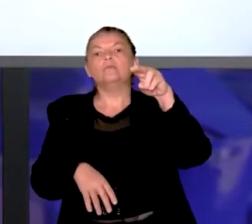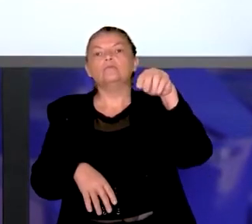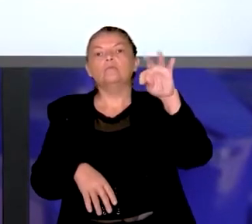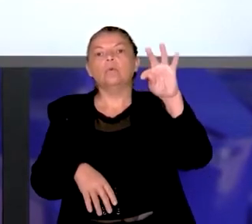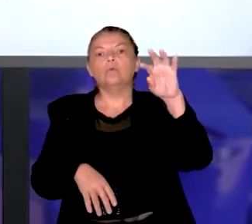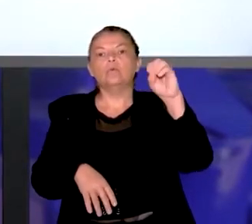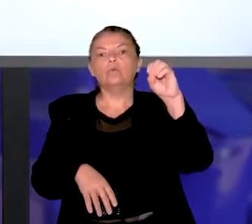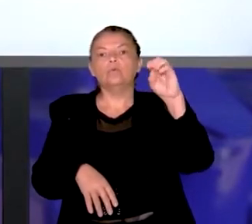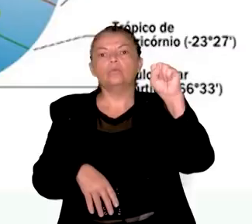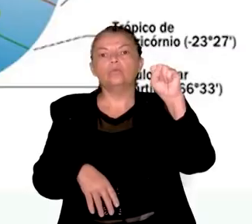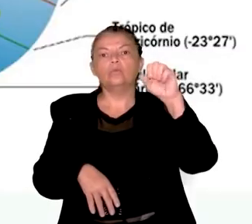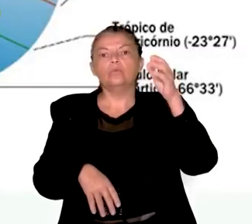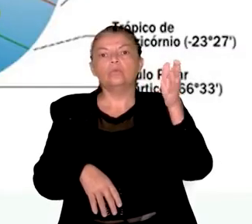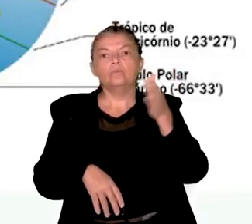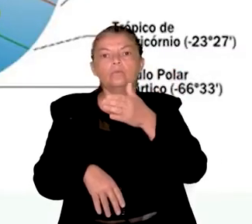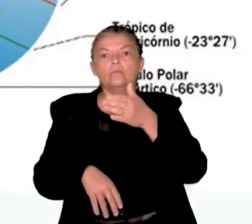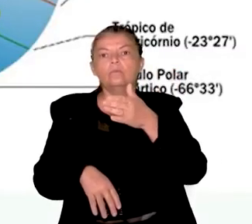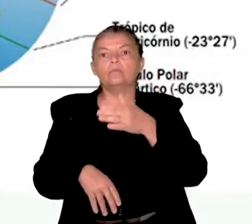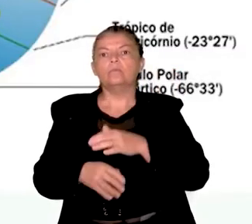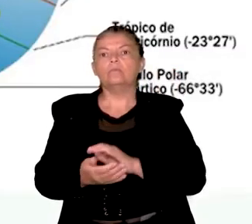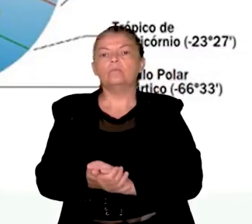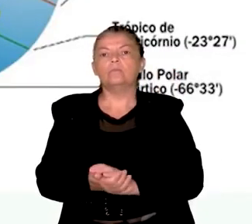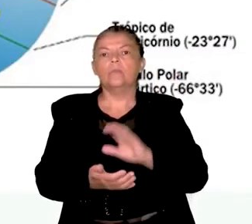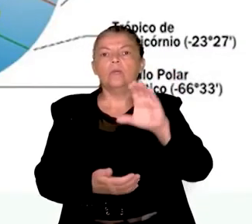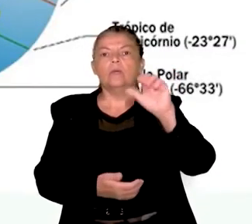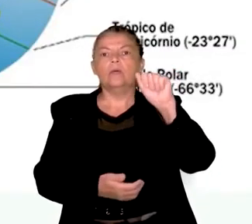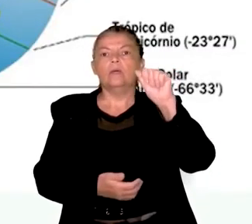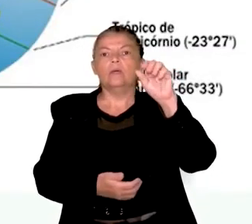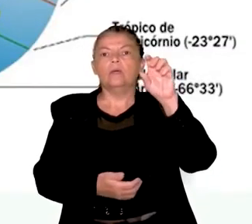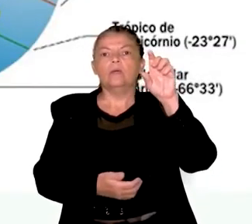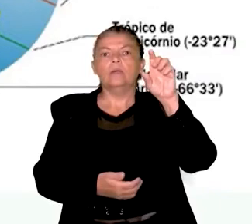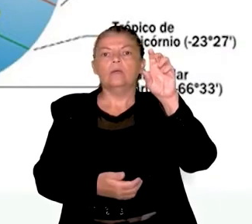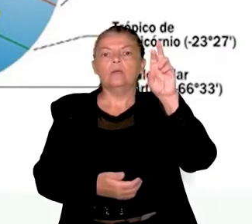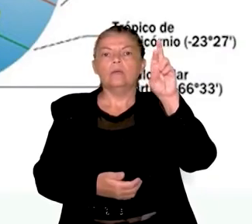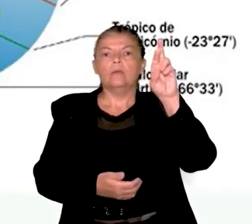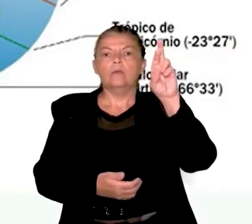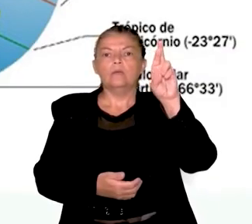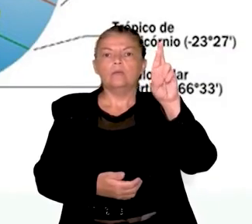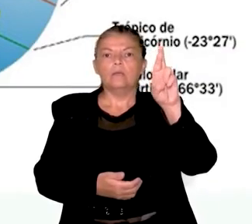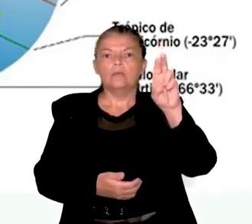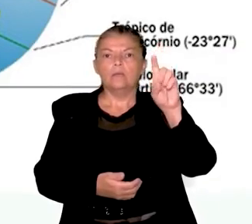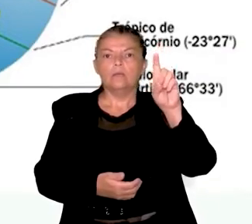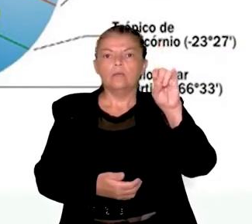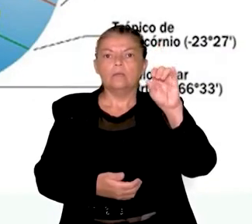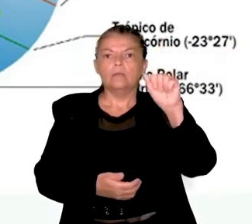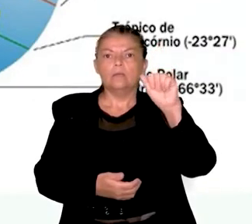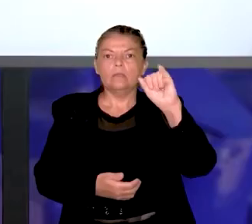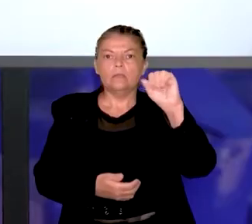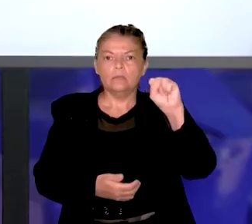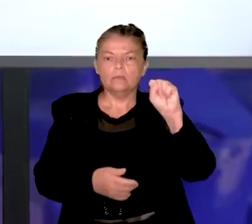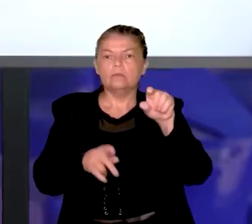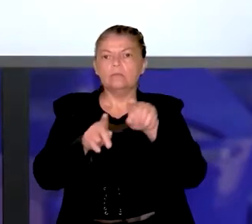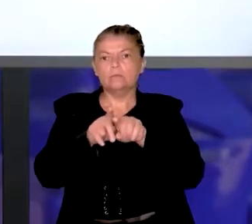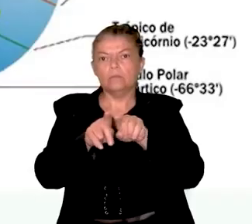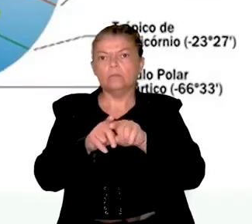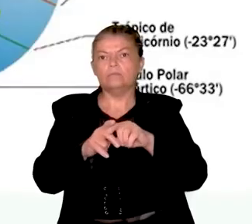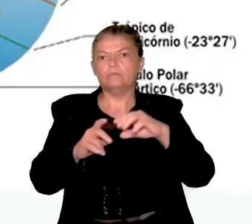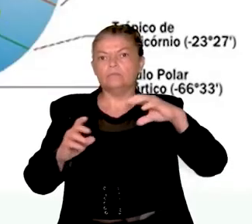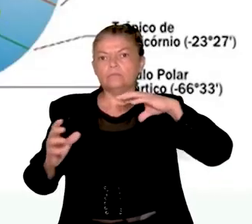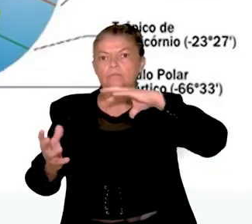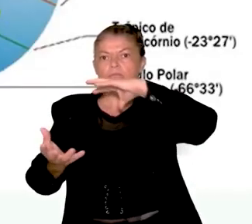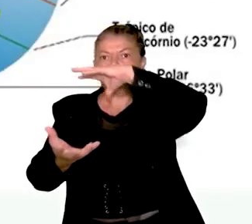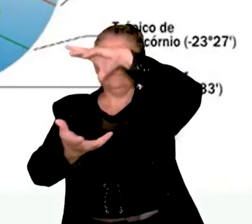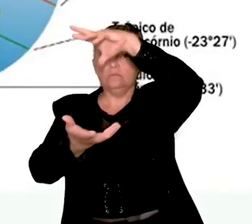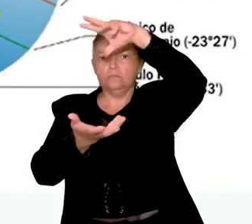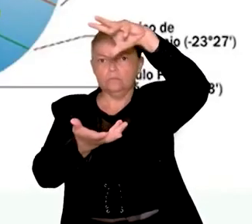As coordenadas geográficas. As coordenadas geográficas, elas são divididas em dois pontos. As linhas paralelas são linhas